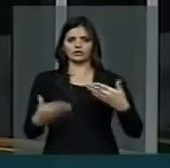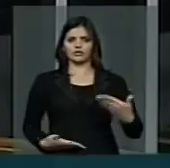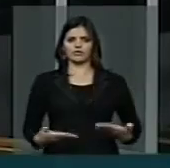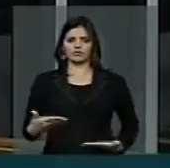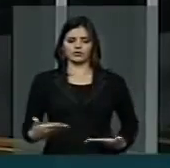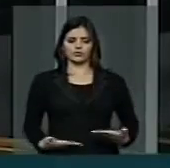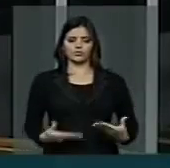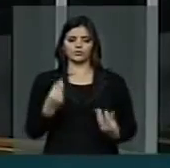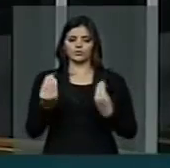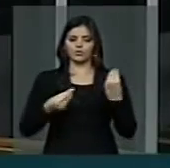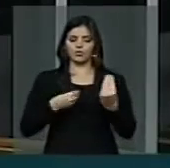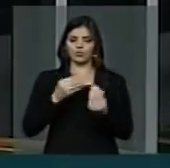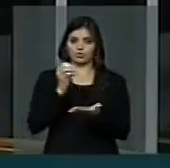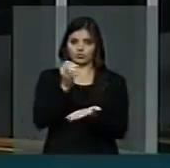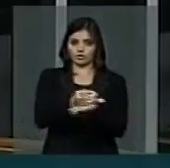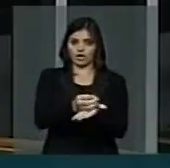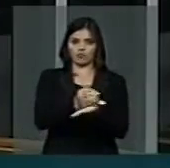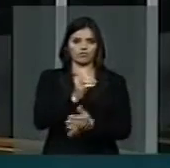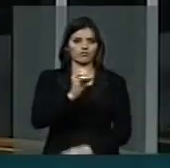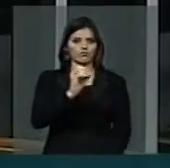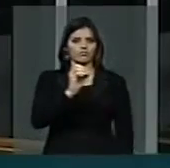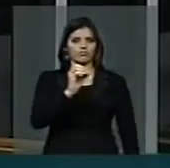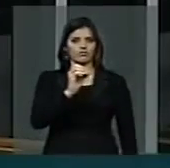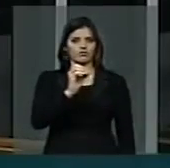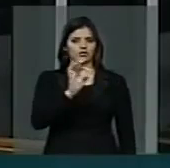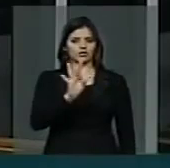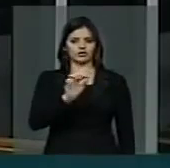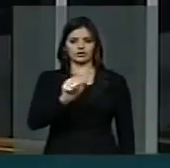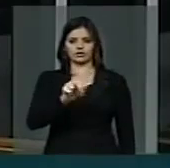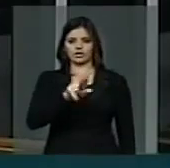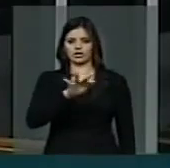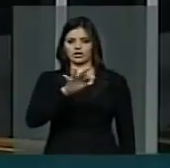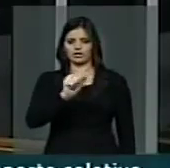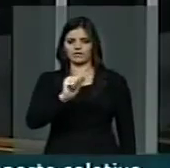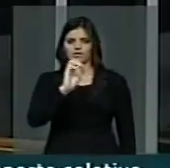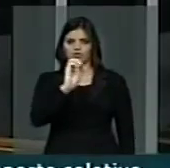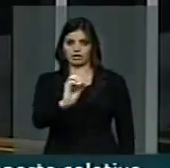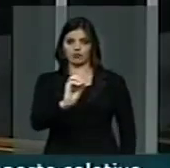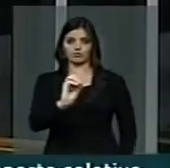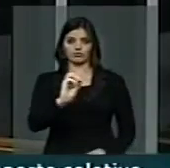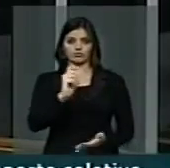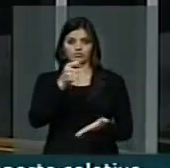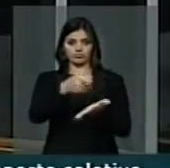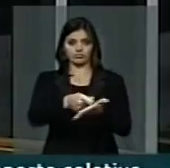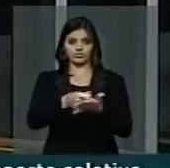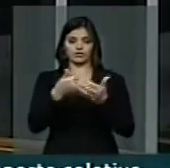podemos chegar à tarifa zero? Com o custo do transporte sendo pago